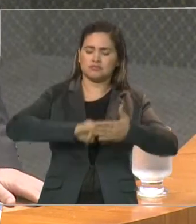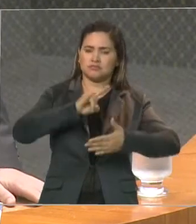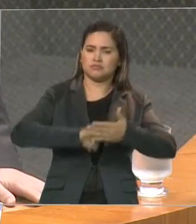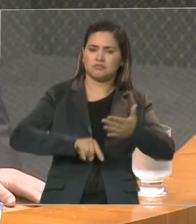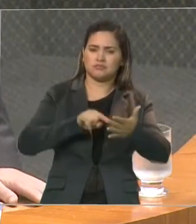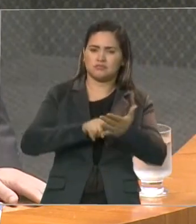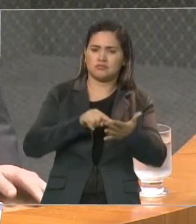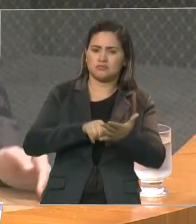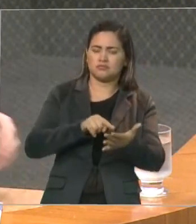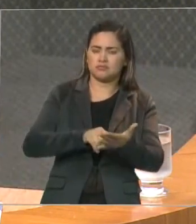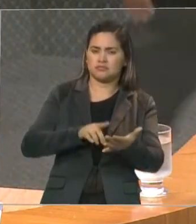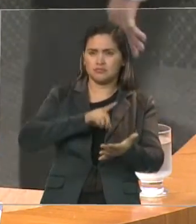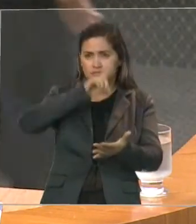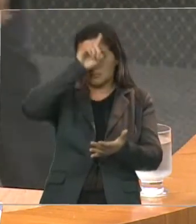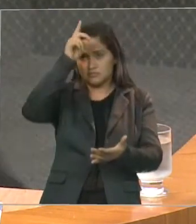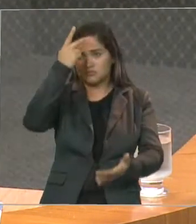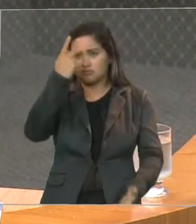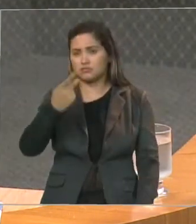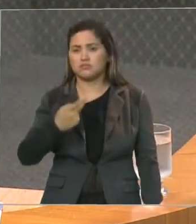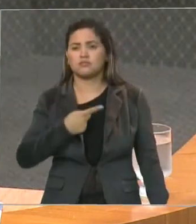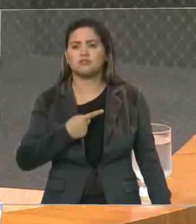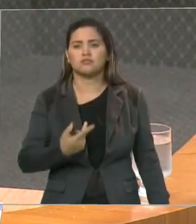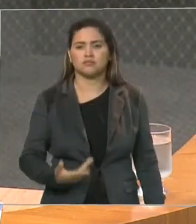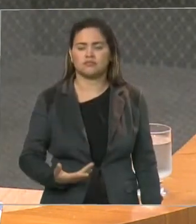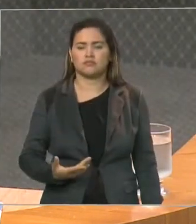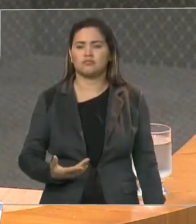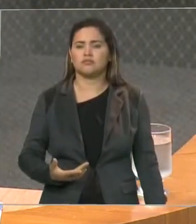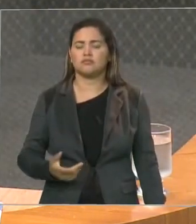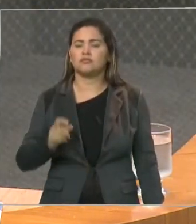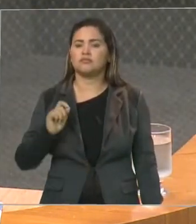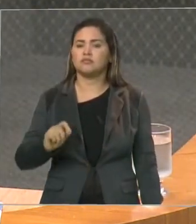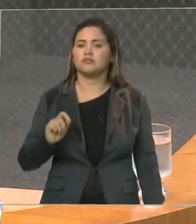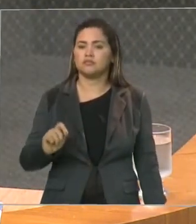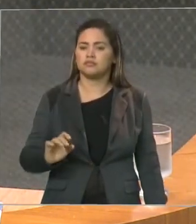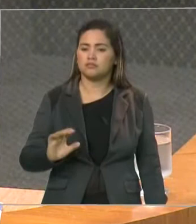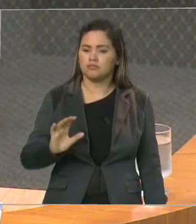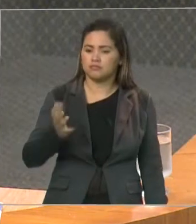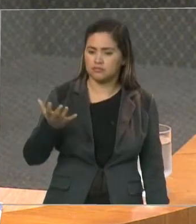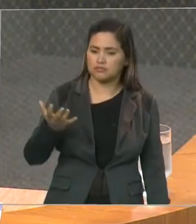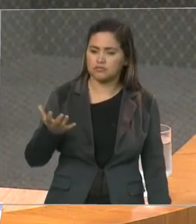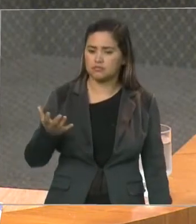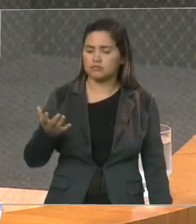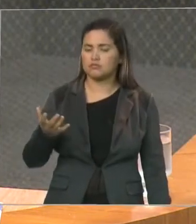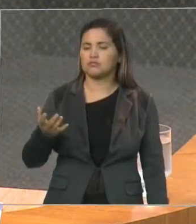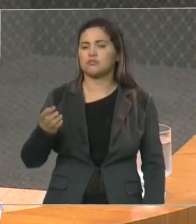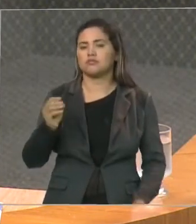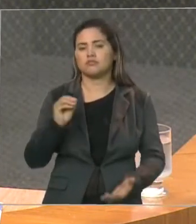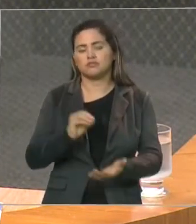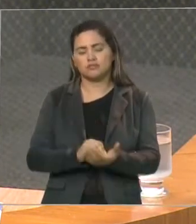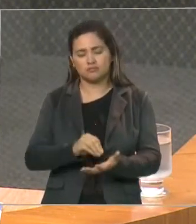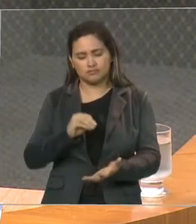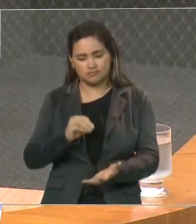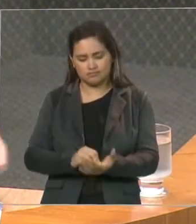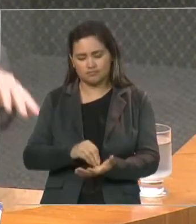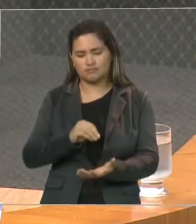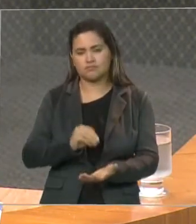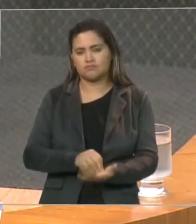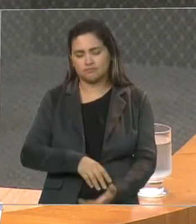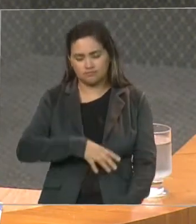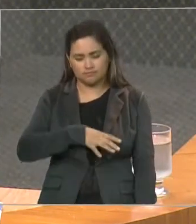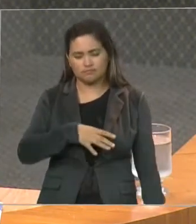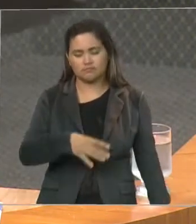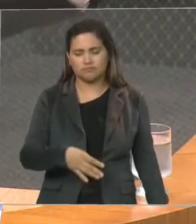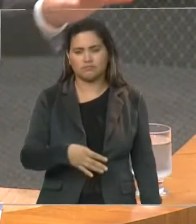ordem superior. O que está acontecendo, senhoras e senhores, é uma atitude covarde do governo do Estado, que poderia